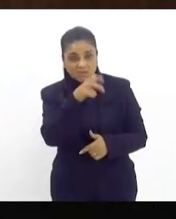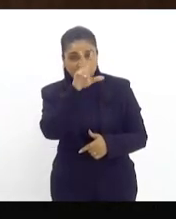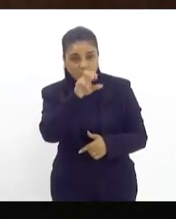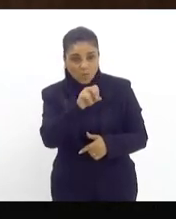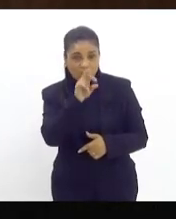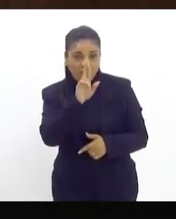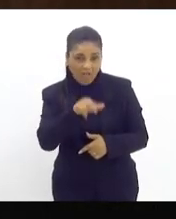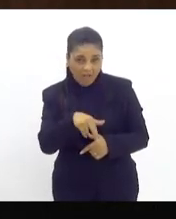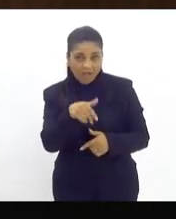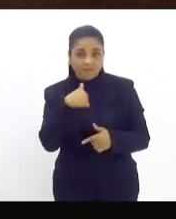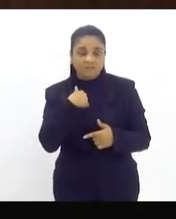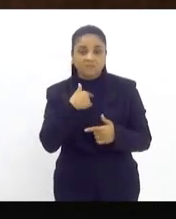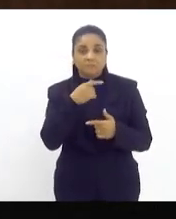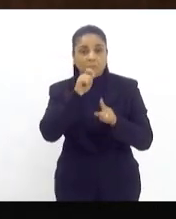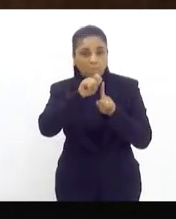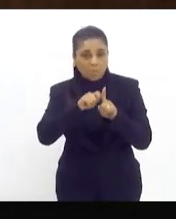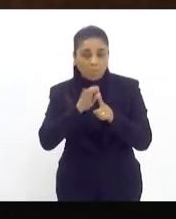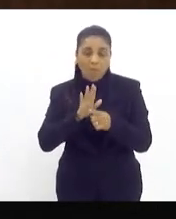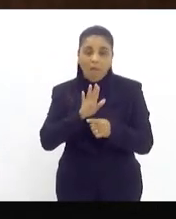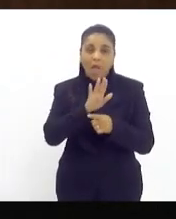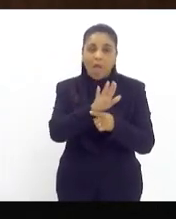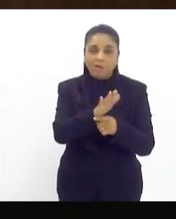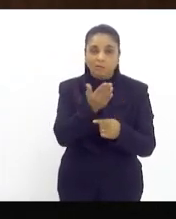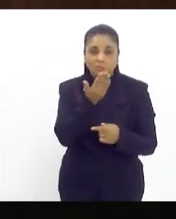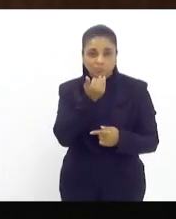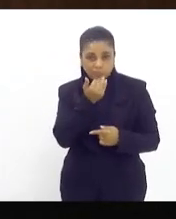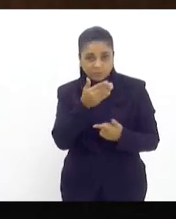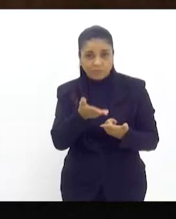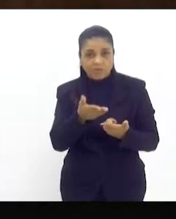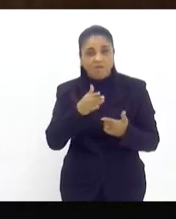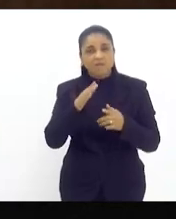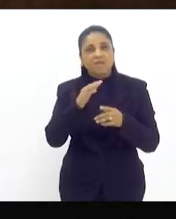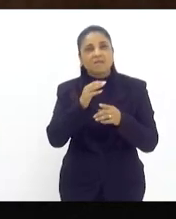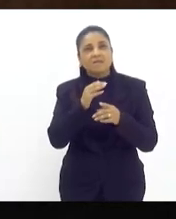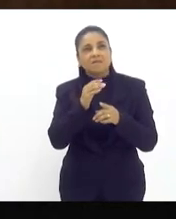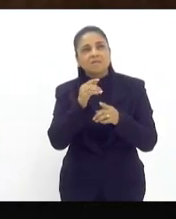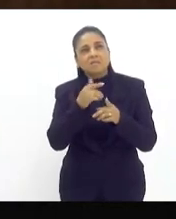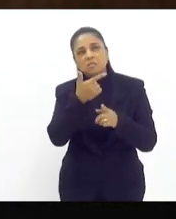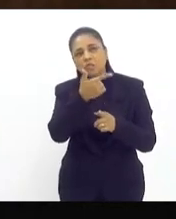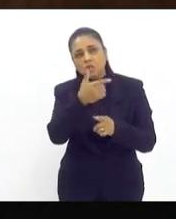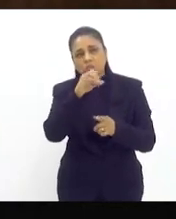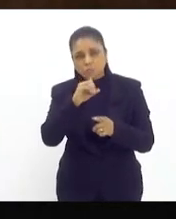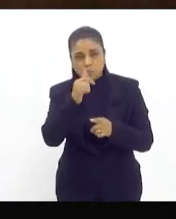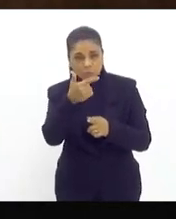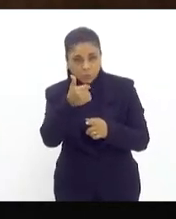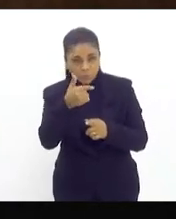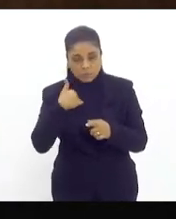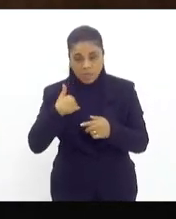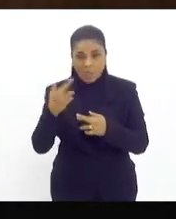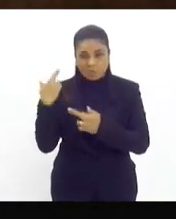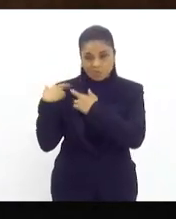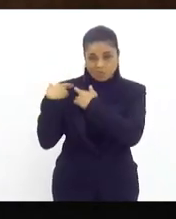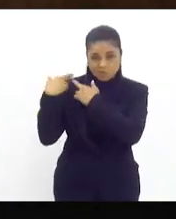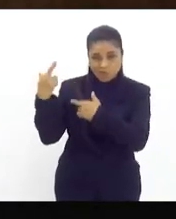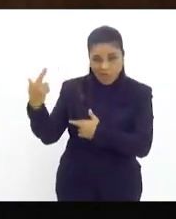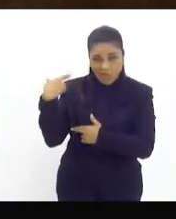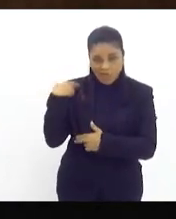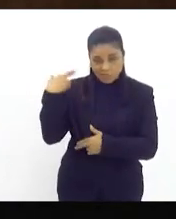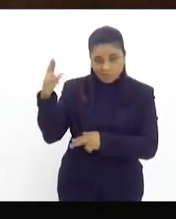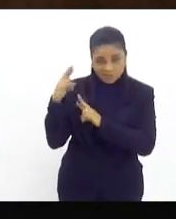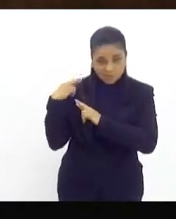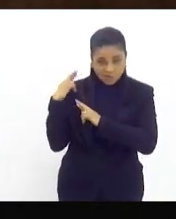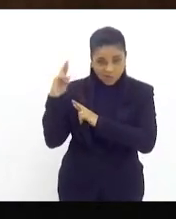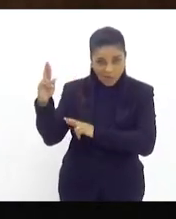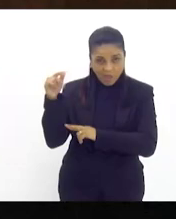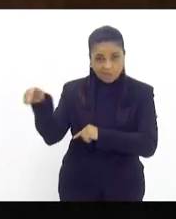aumento foi exatamente em 2012 quando eu fui chefe da Polícia Civil ou diretor ou secretária